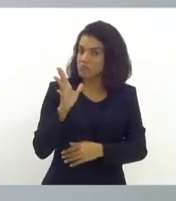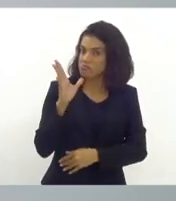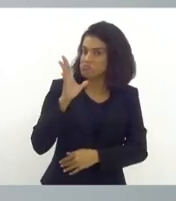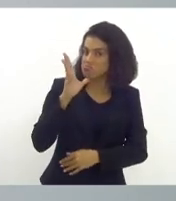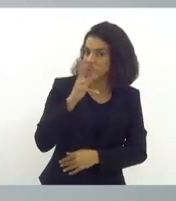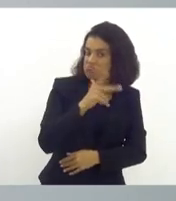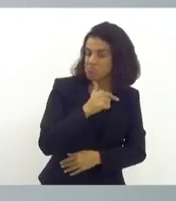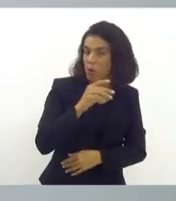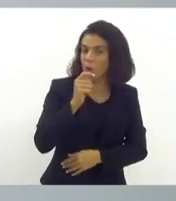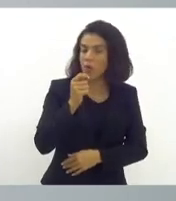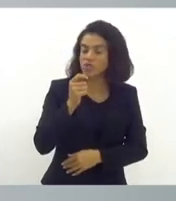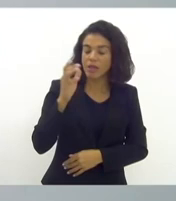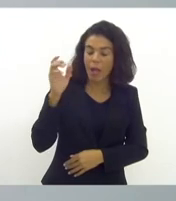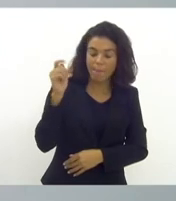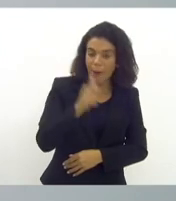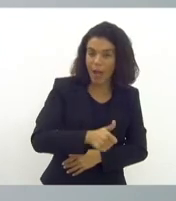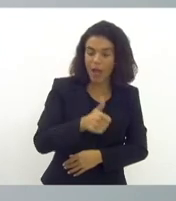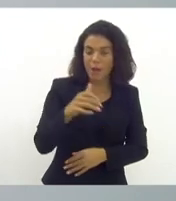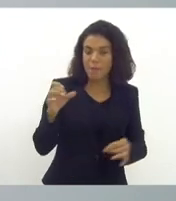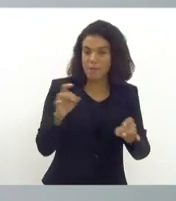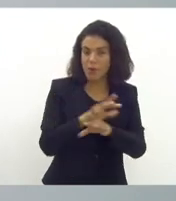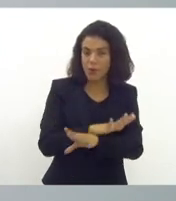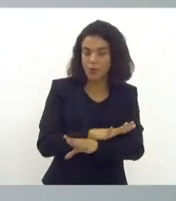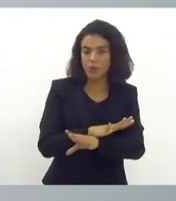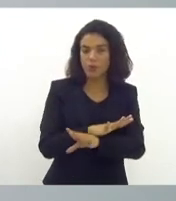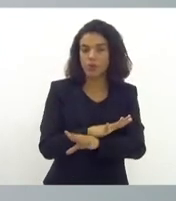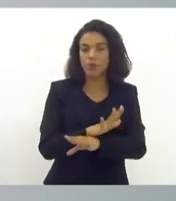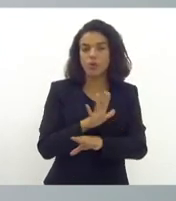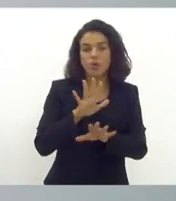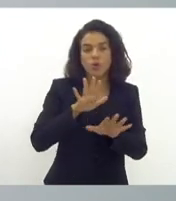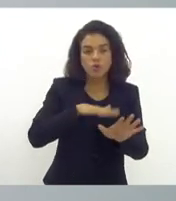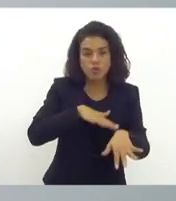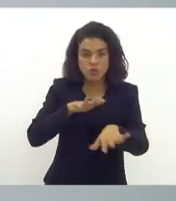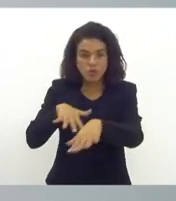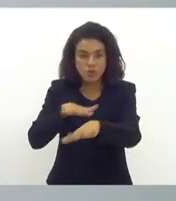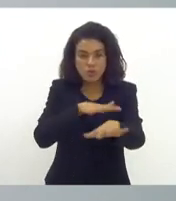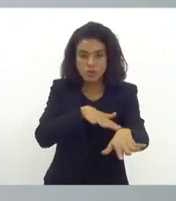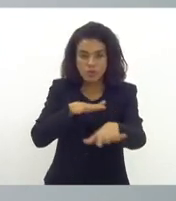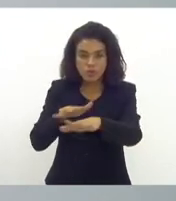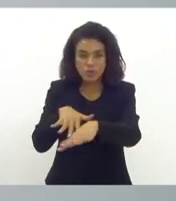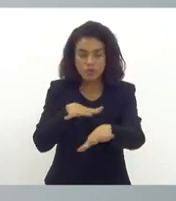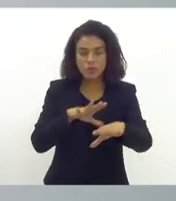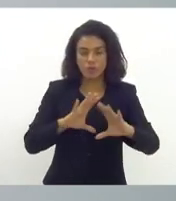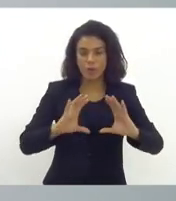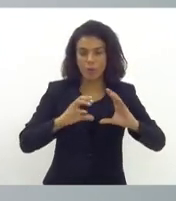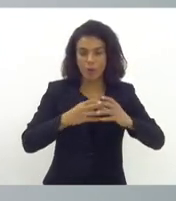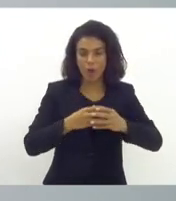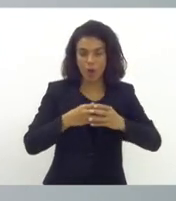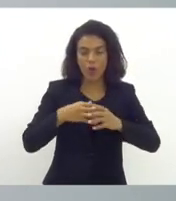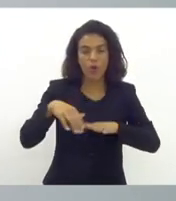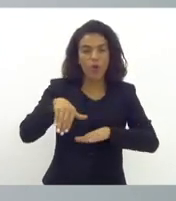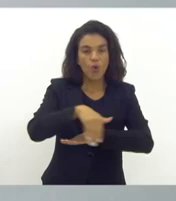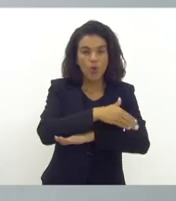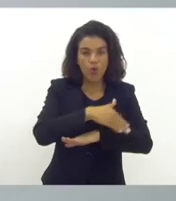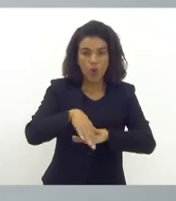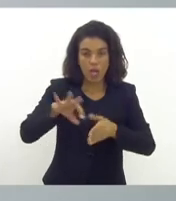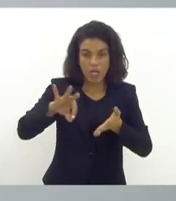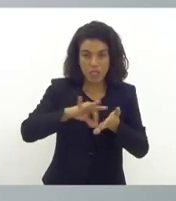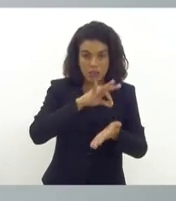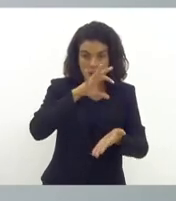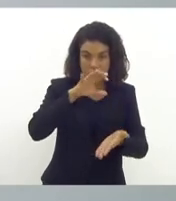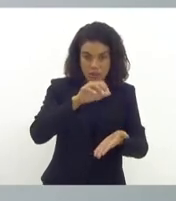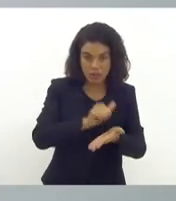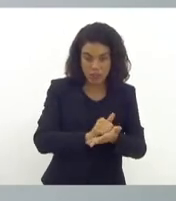não sei se todos sabem mas em relação aos filhos de blocos de rua o prazo de inscrição já foi